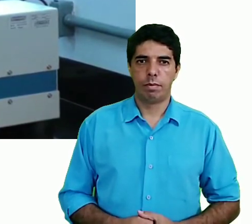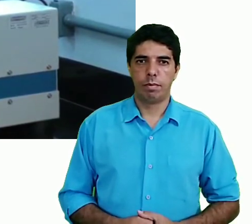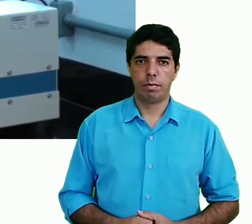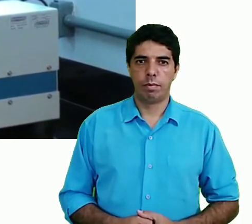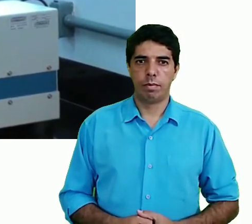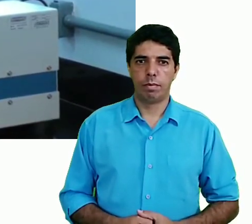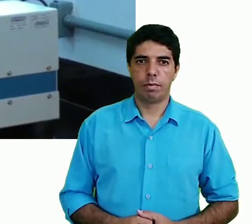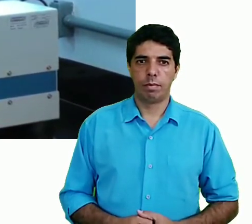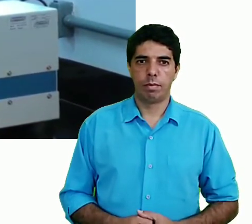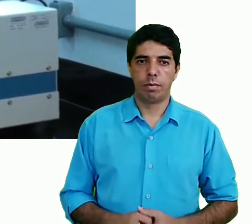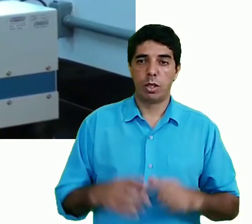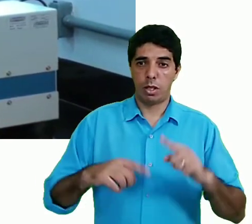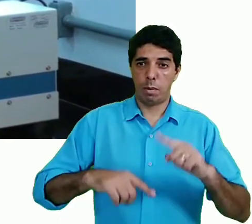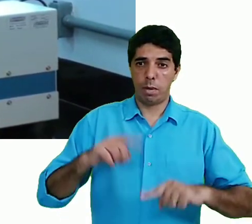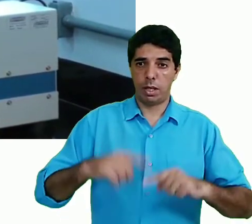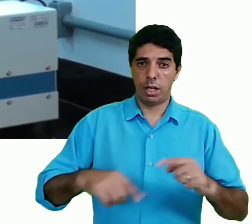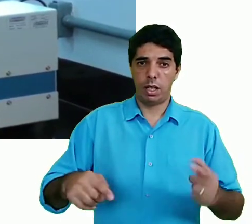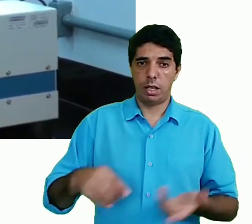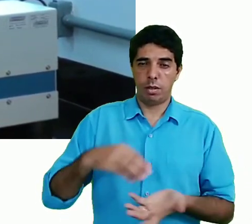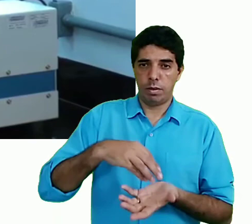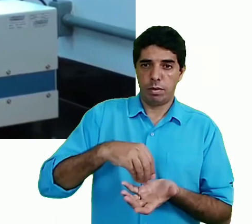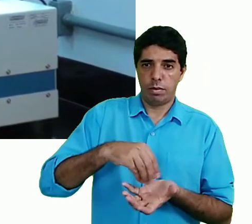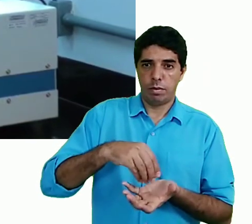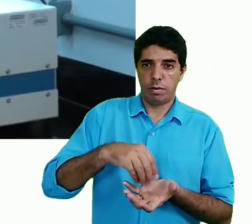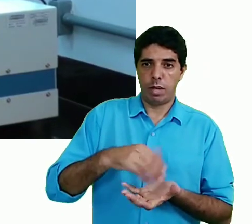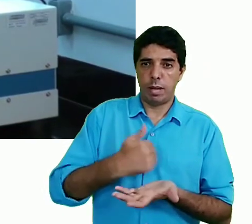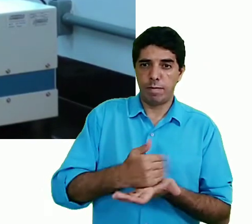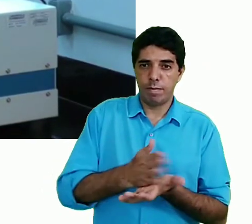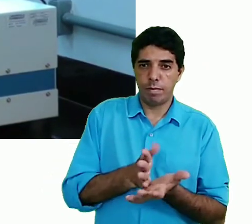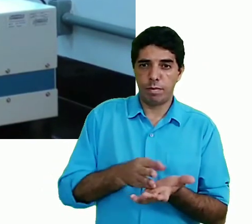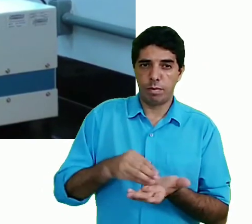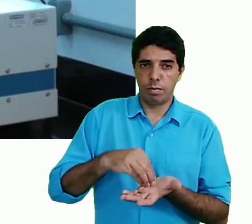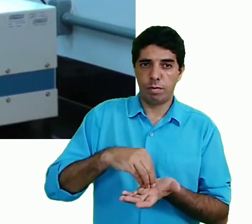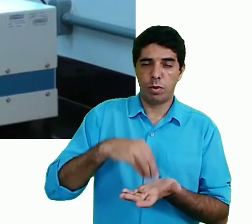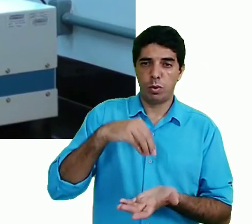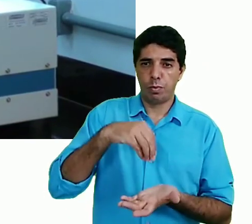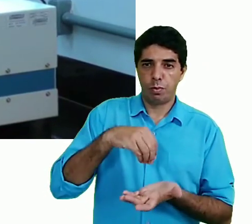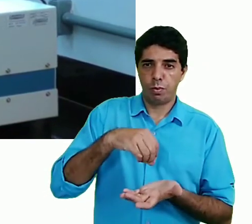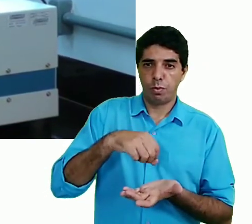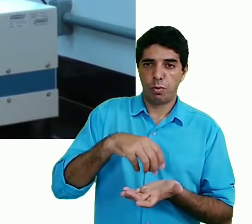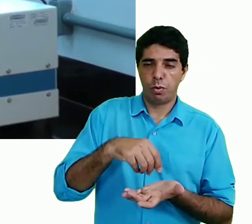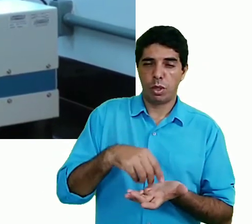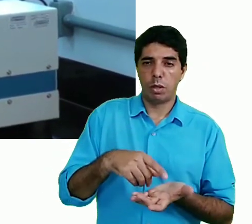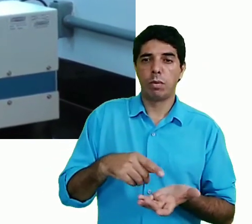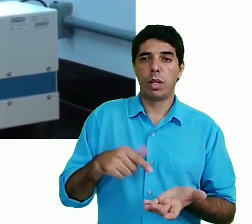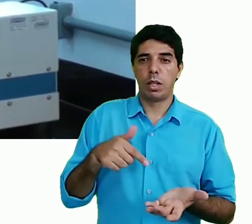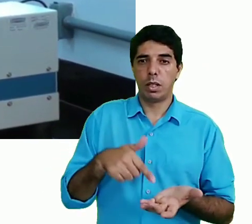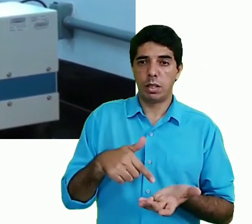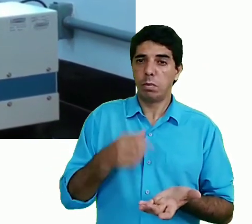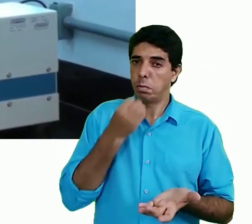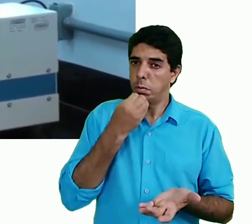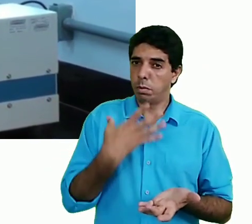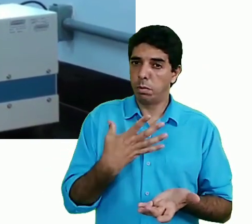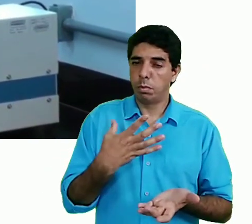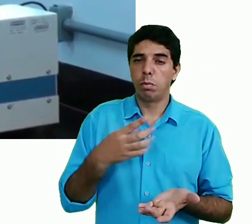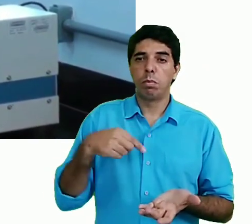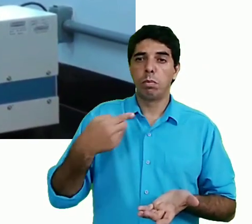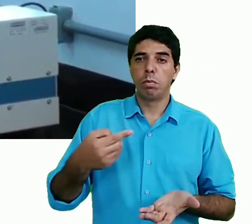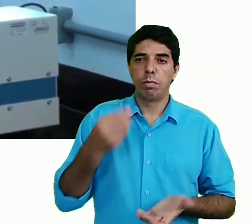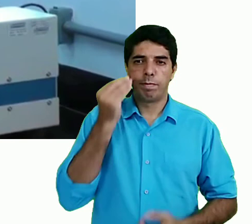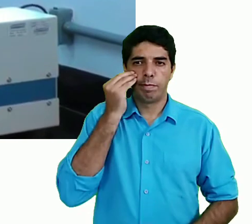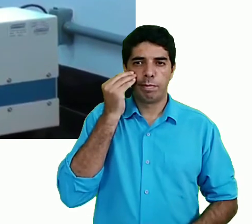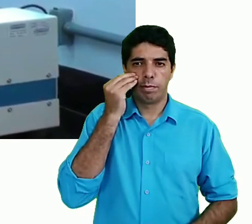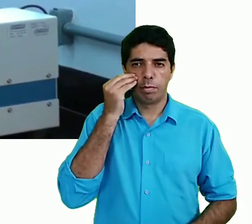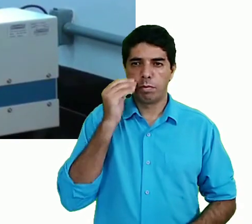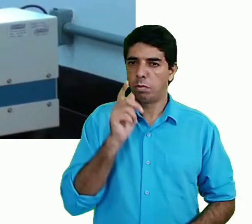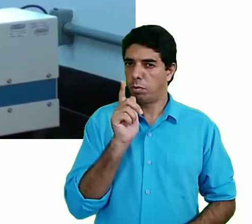Então, a matéria-prima ela vai estar melhor dividida, para poder realizar o teste de teor de umidade, tá?